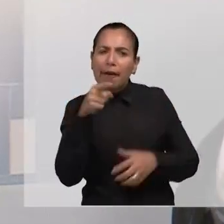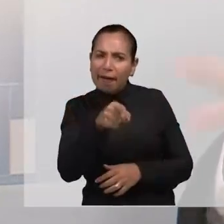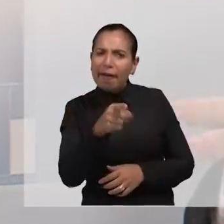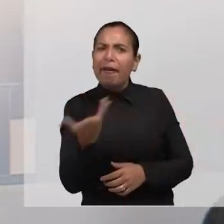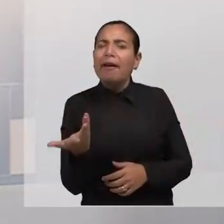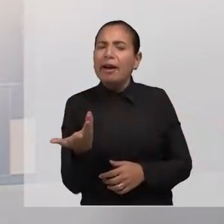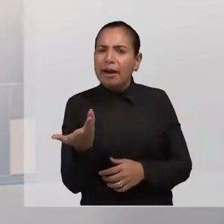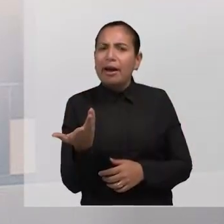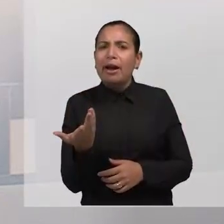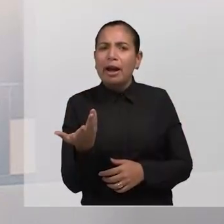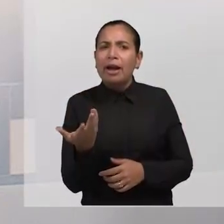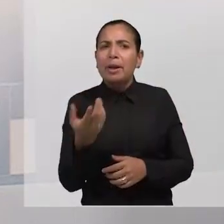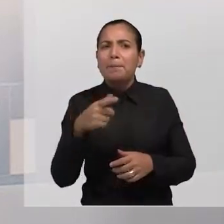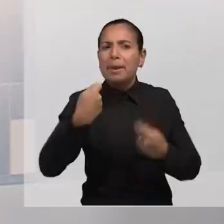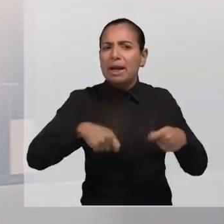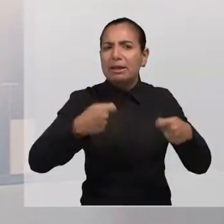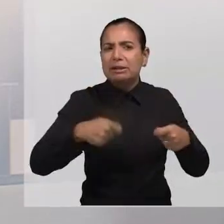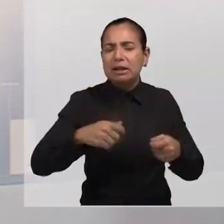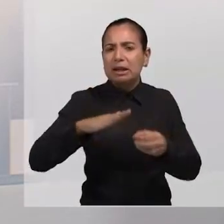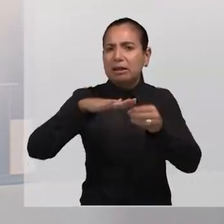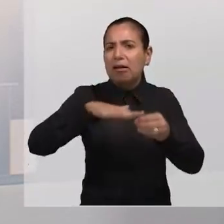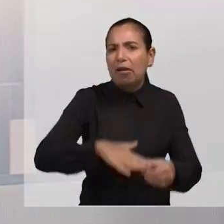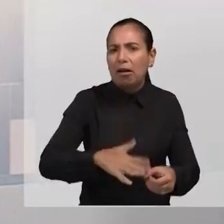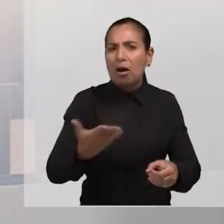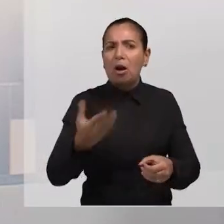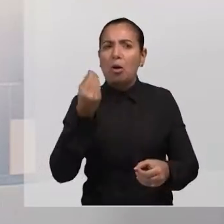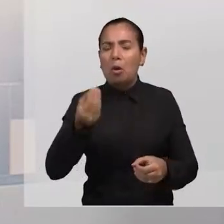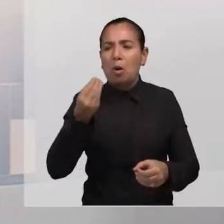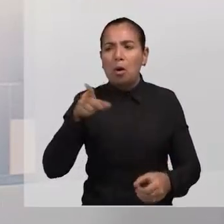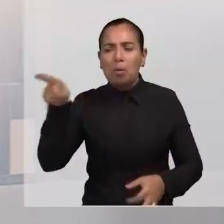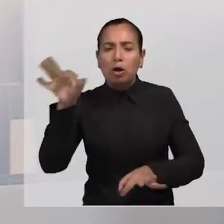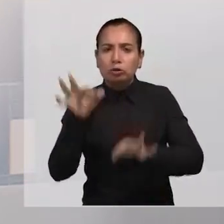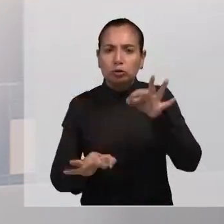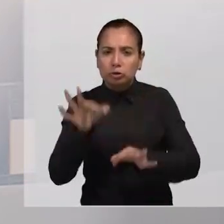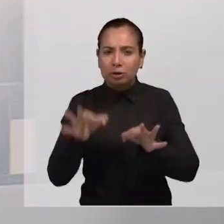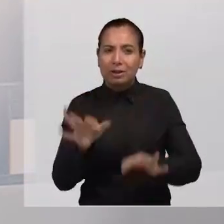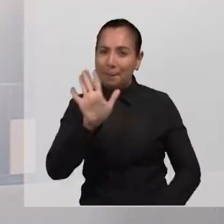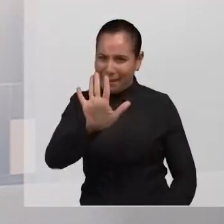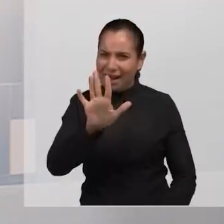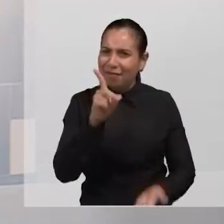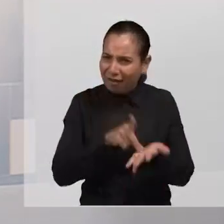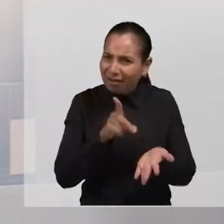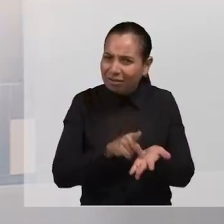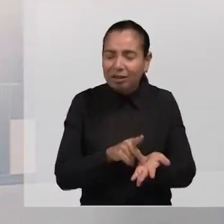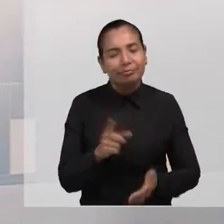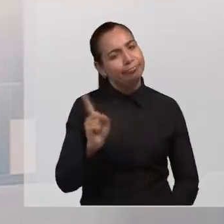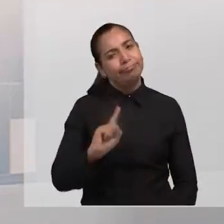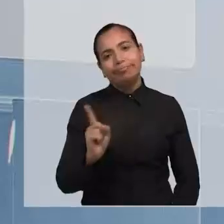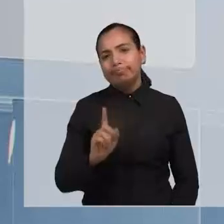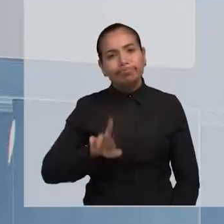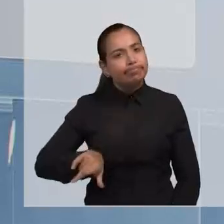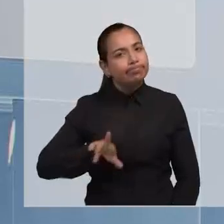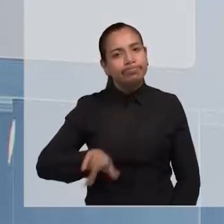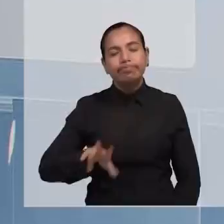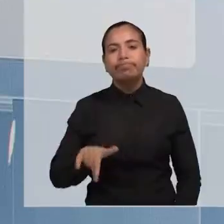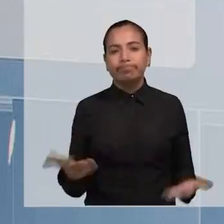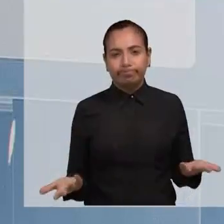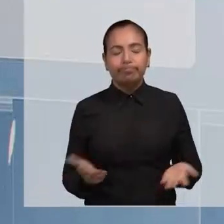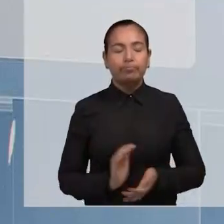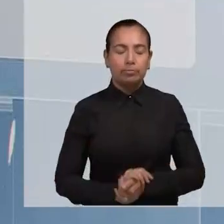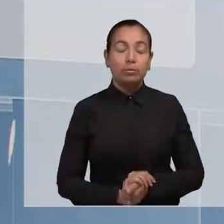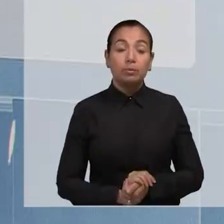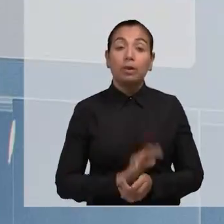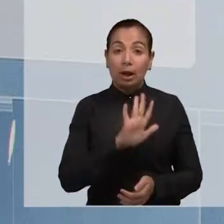tolir, ele quer diminuir o papel da justiça. E não é uma verdade. Deixa eu só pontuar aqui, para